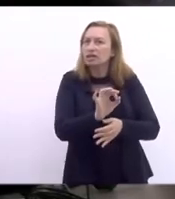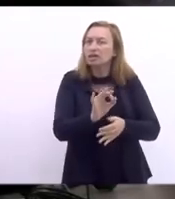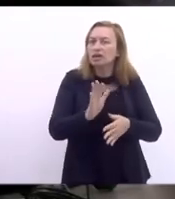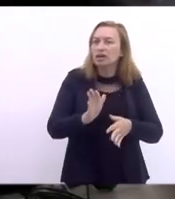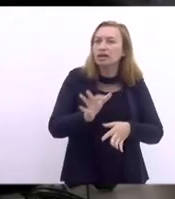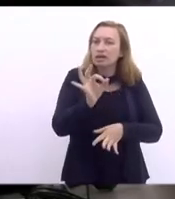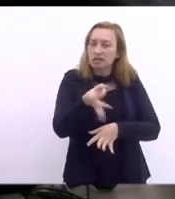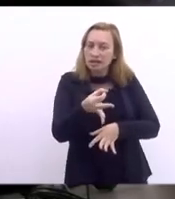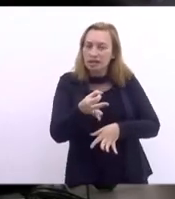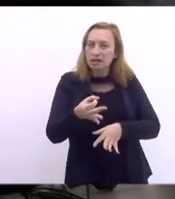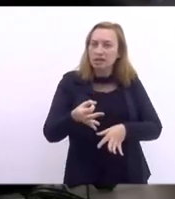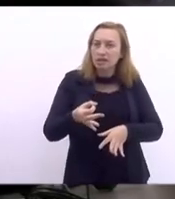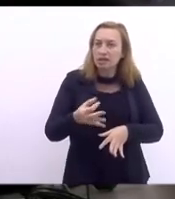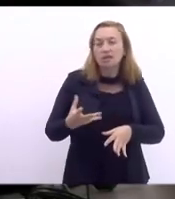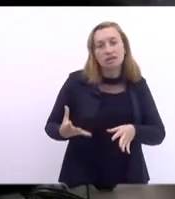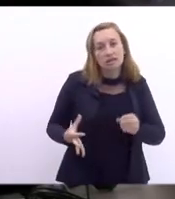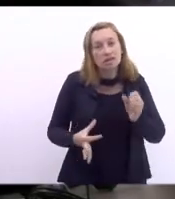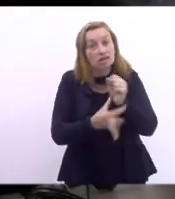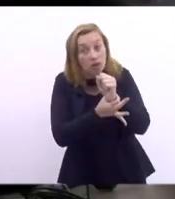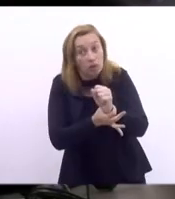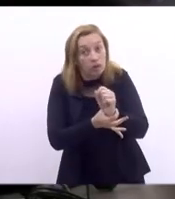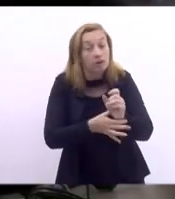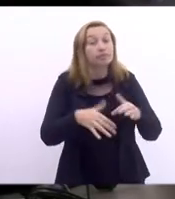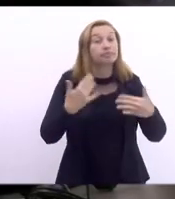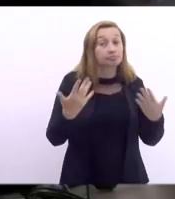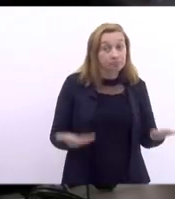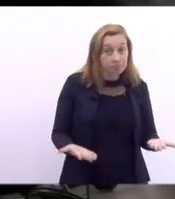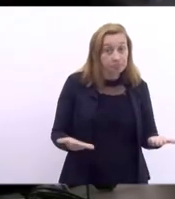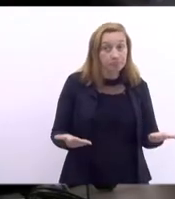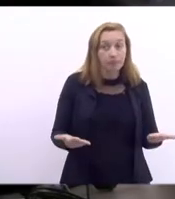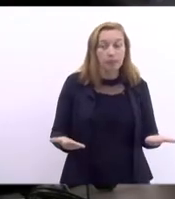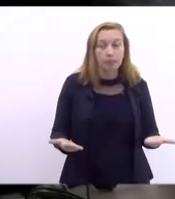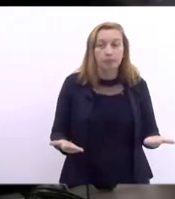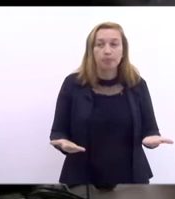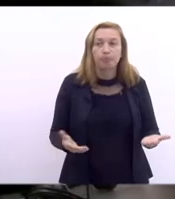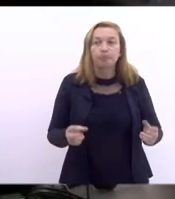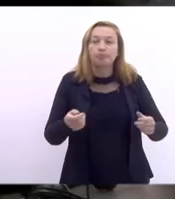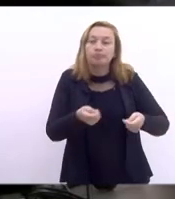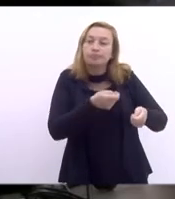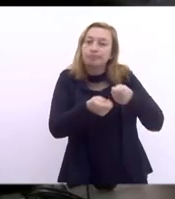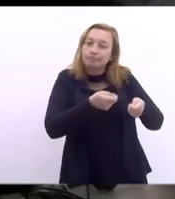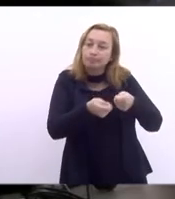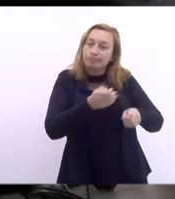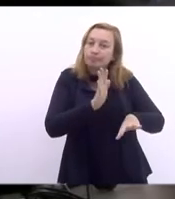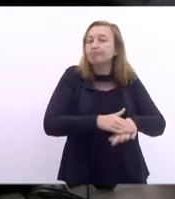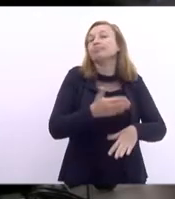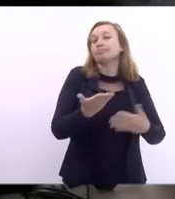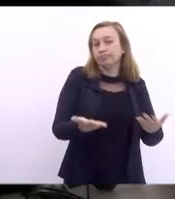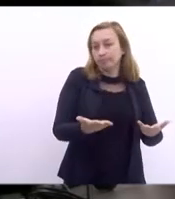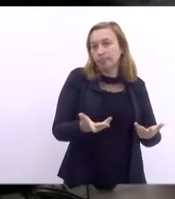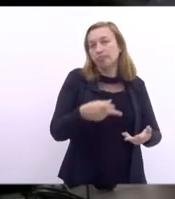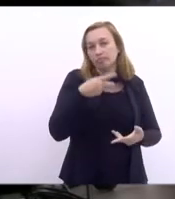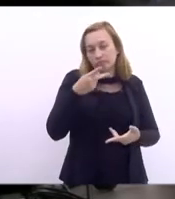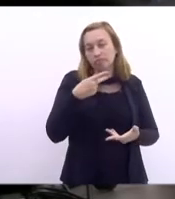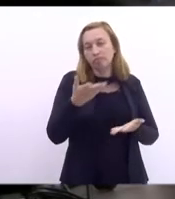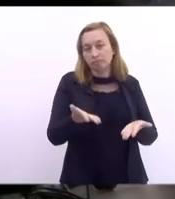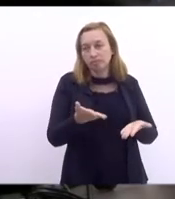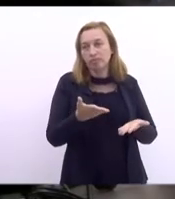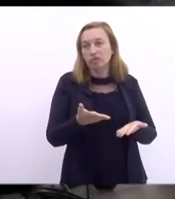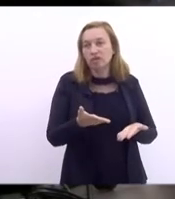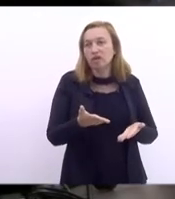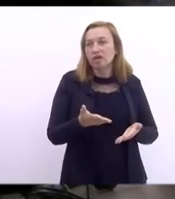mais garantido então é a questão do controle é mais isso é esse